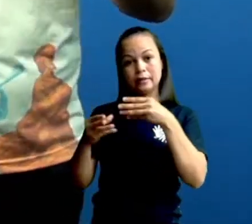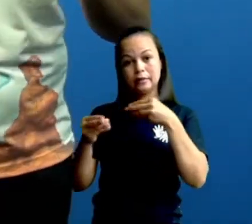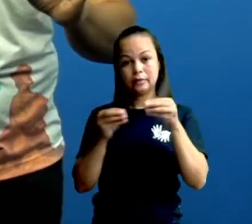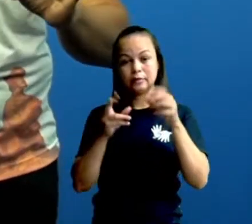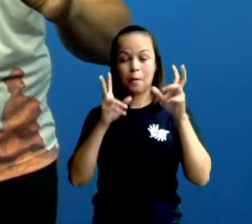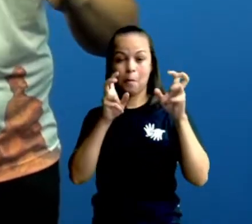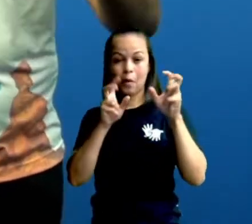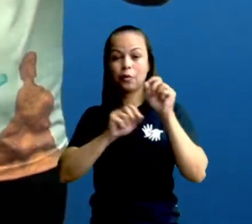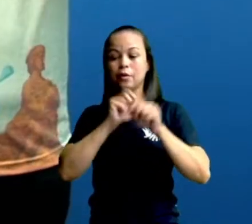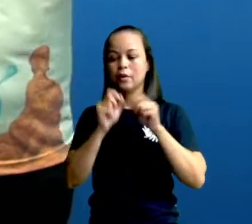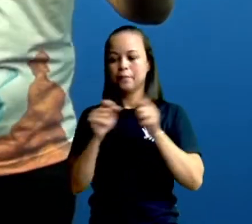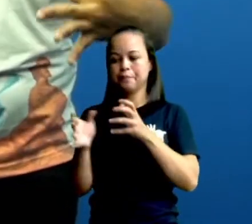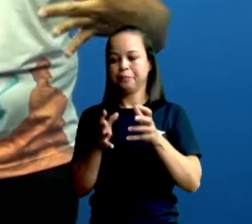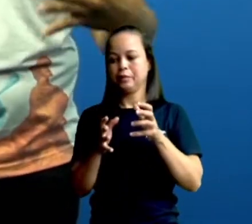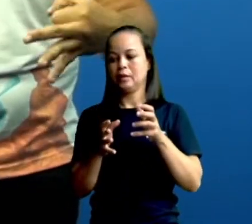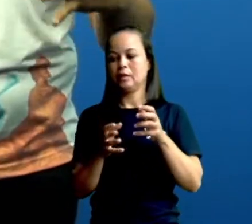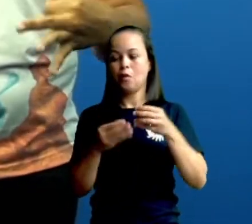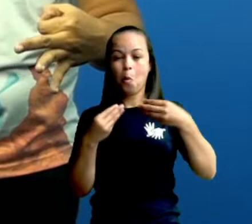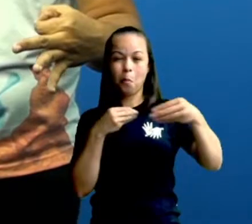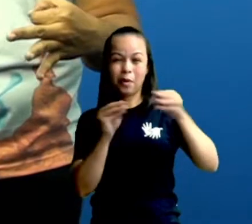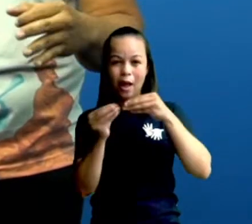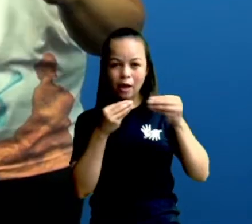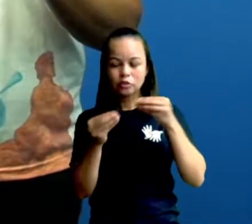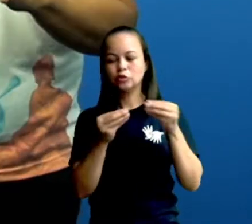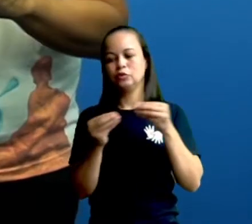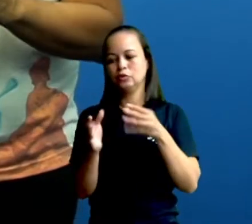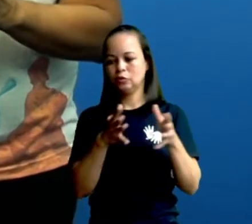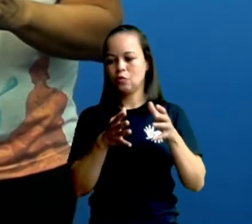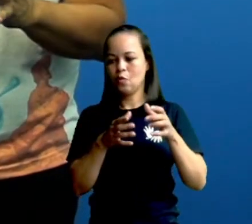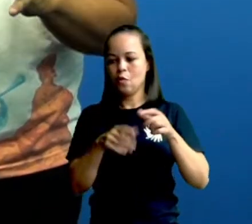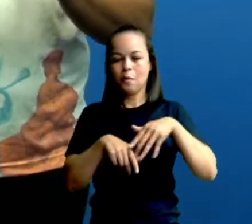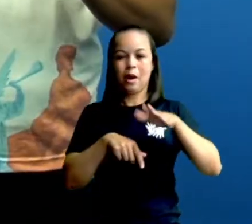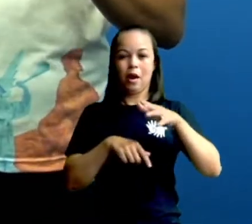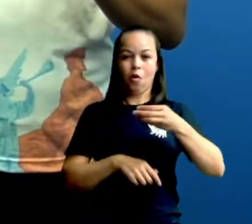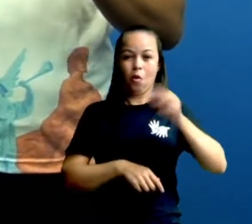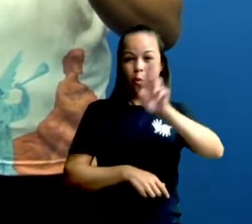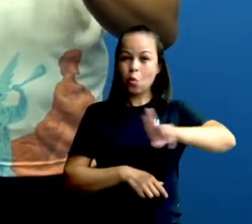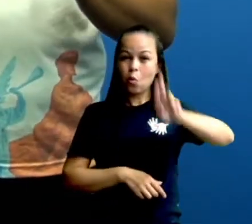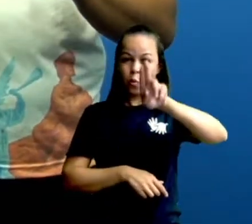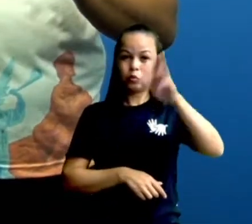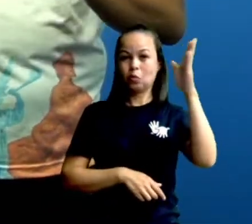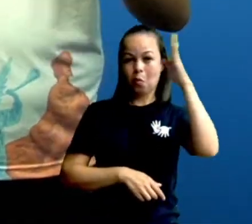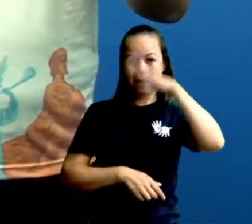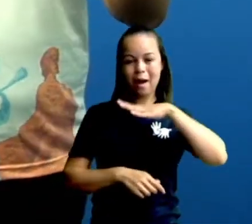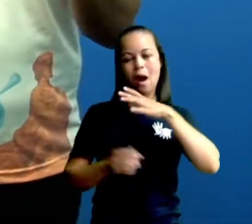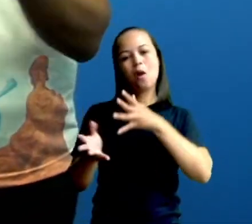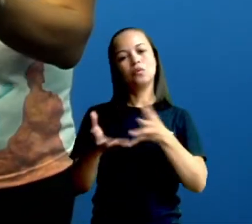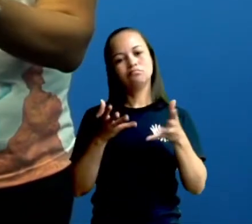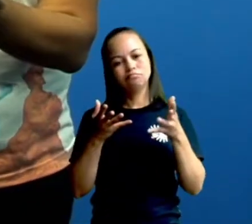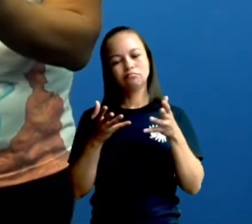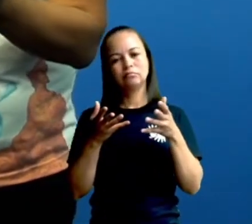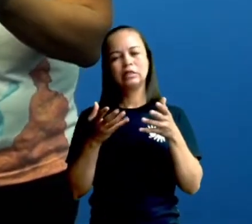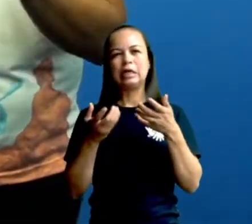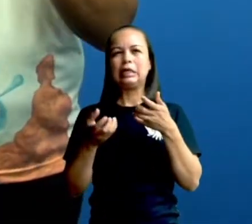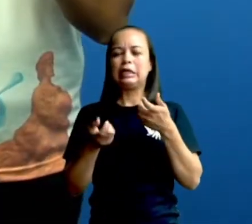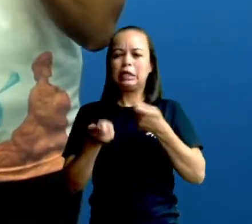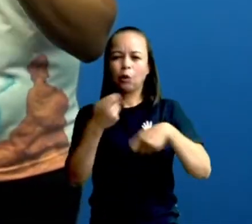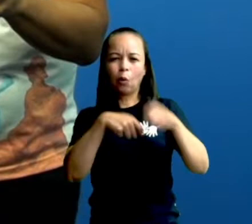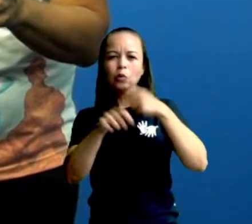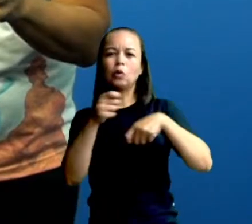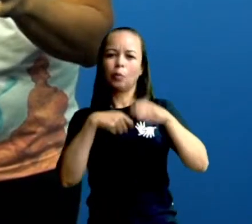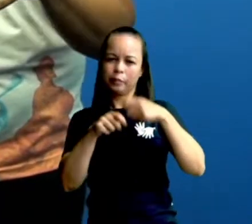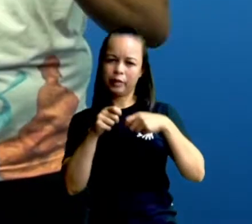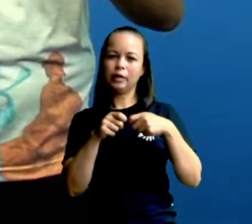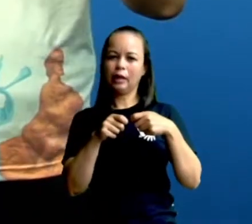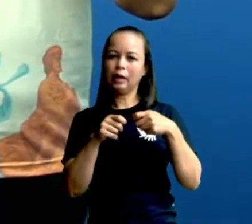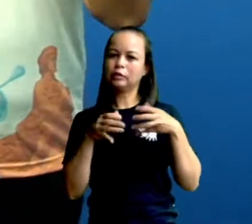mau uso. Gerenciar o uso do plástico faz toda a diferença. A chamada economia circulante também tem